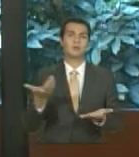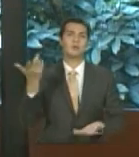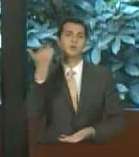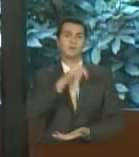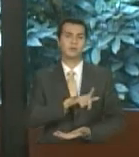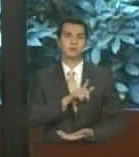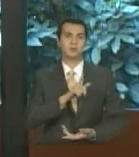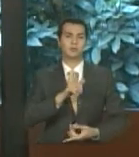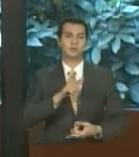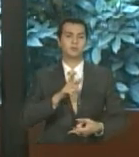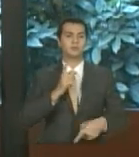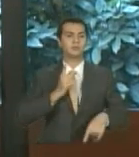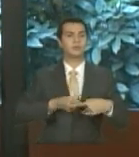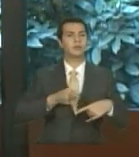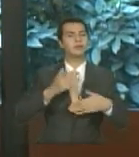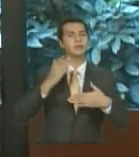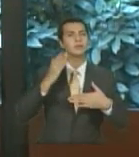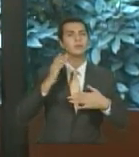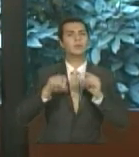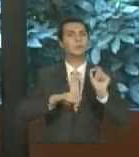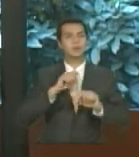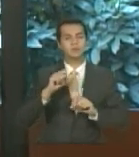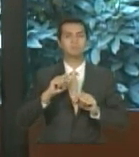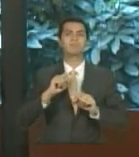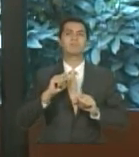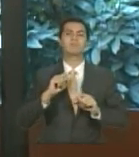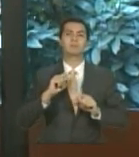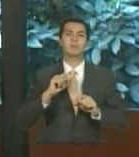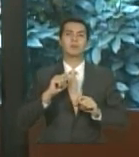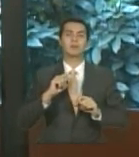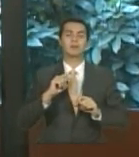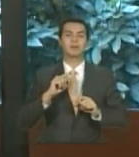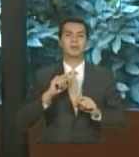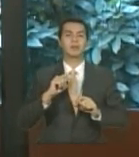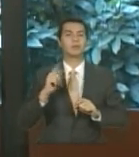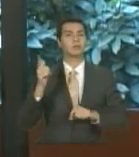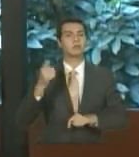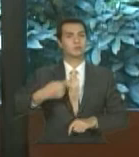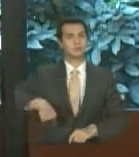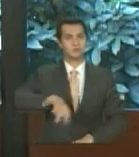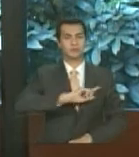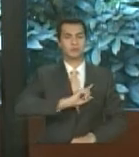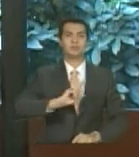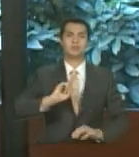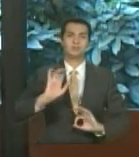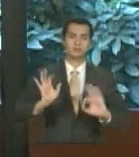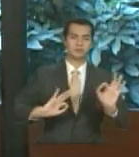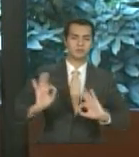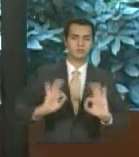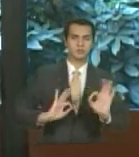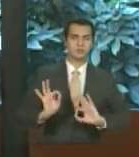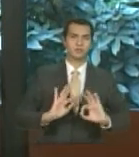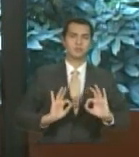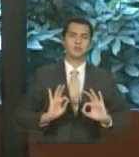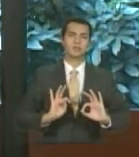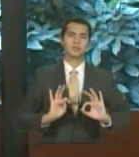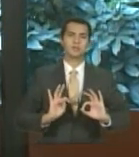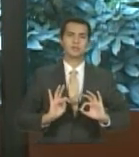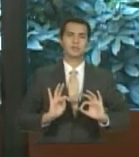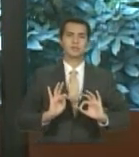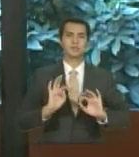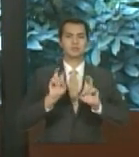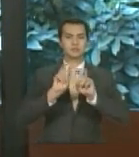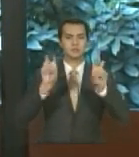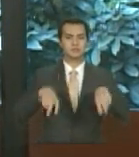dando, graças ao desenvolvimento de um conjunto de ferramentas tecnológicas, a um conjunto